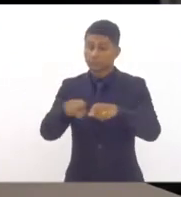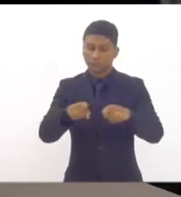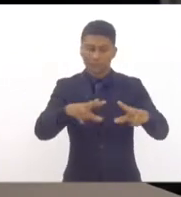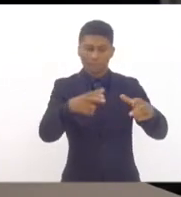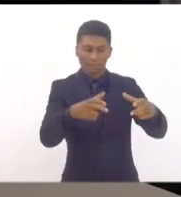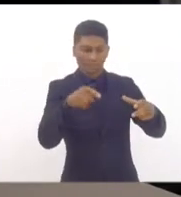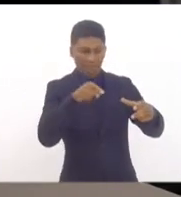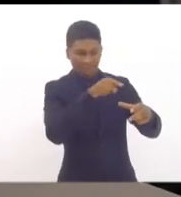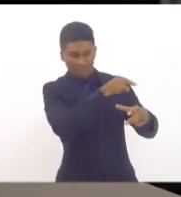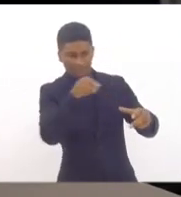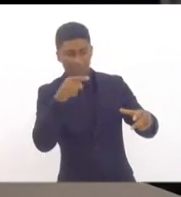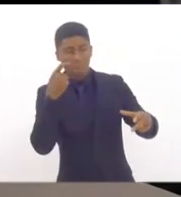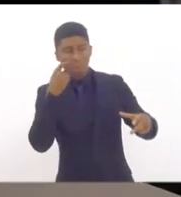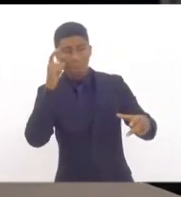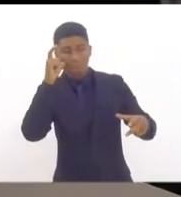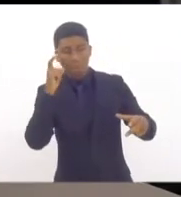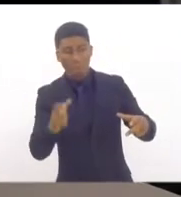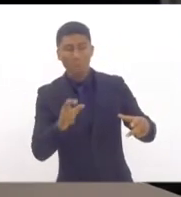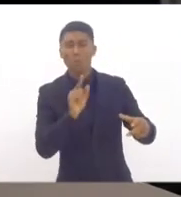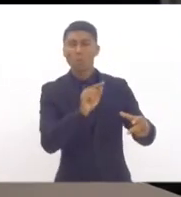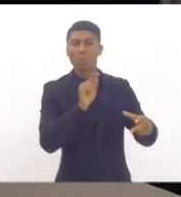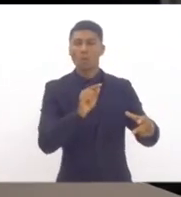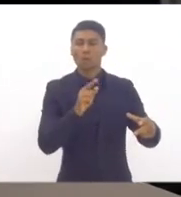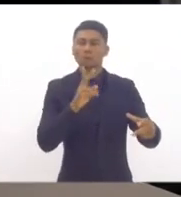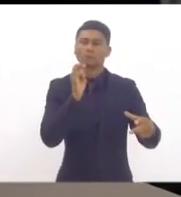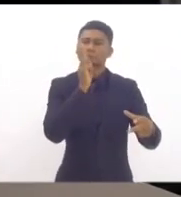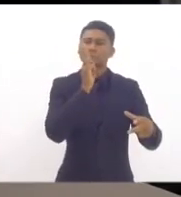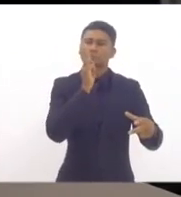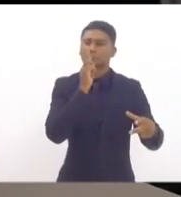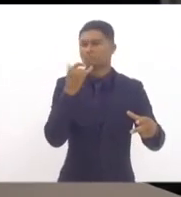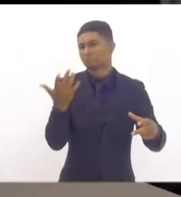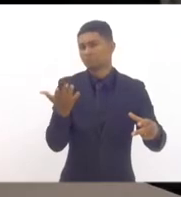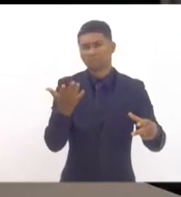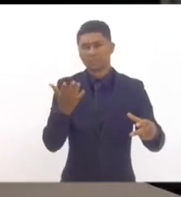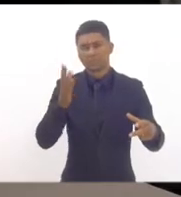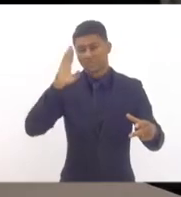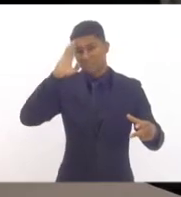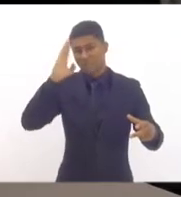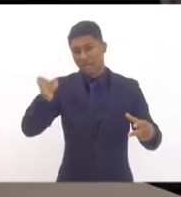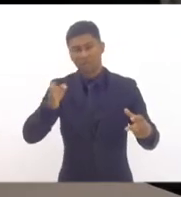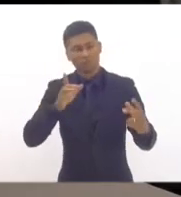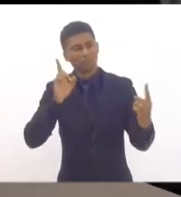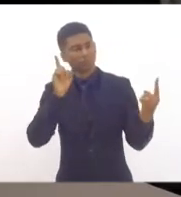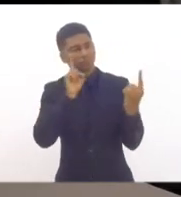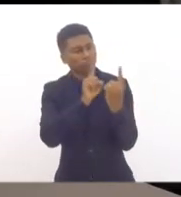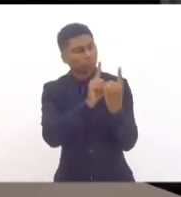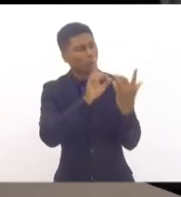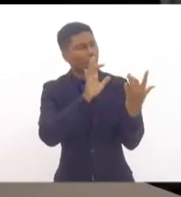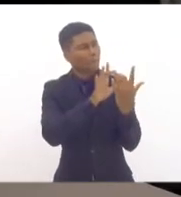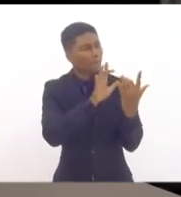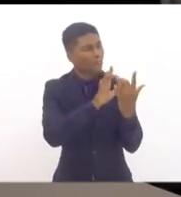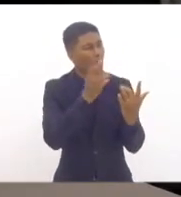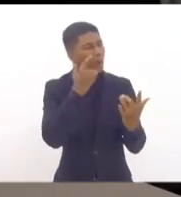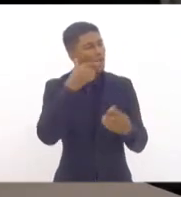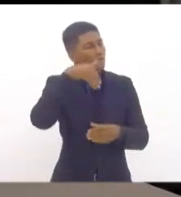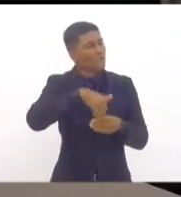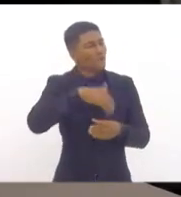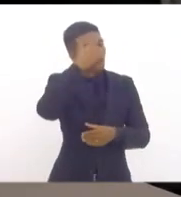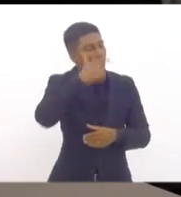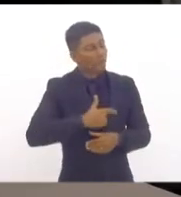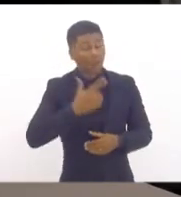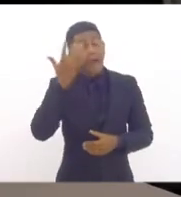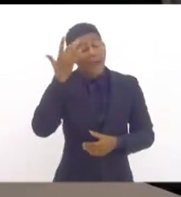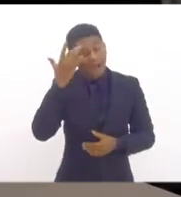comitê em colocar uma vedação de uma aproximação direta do candidato aos membros, eu acho que isso tem que ficar expresso no